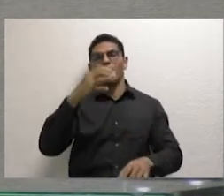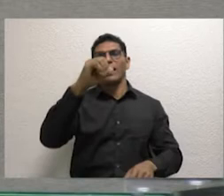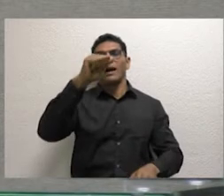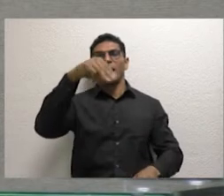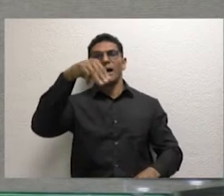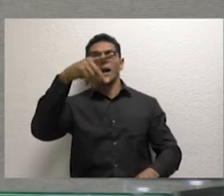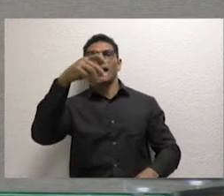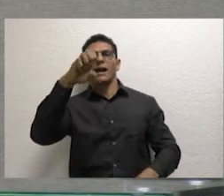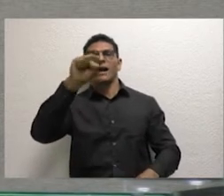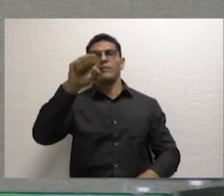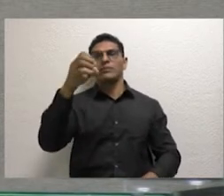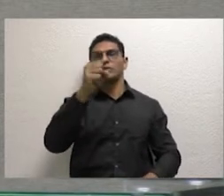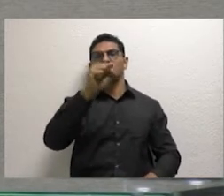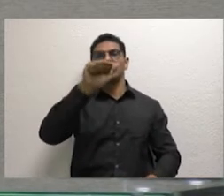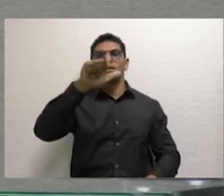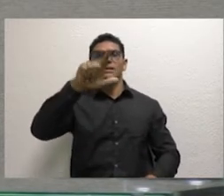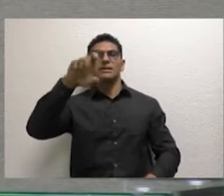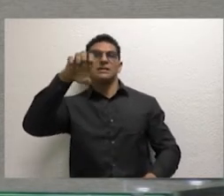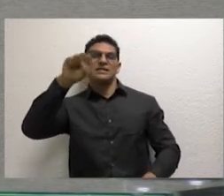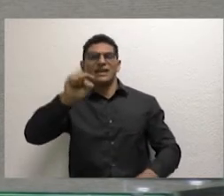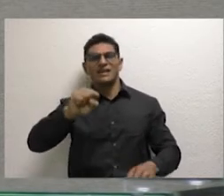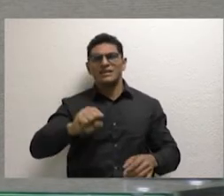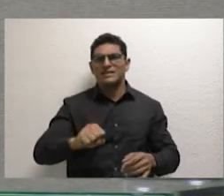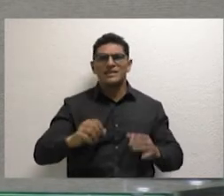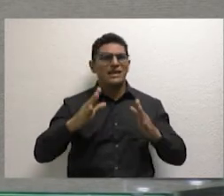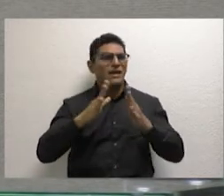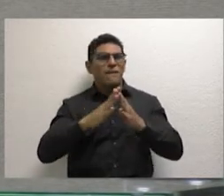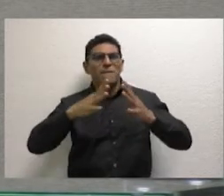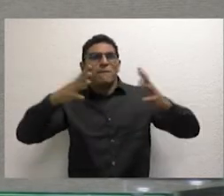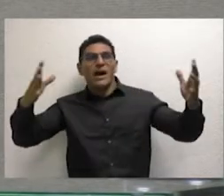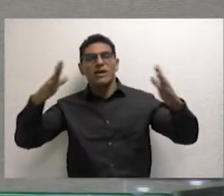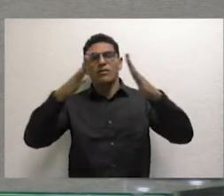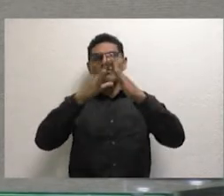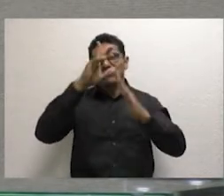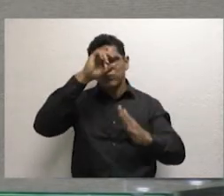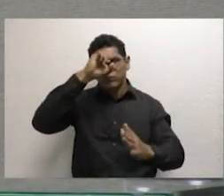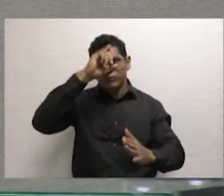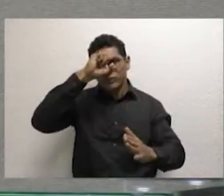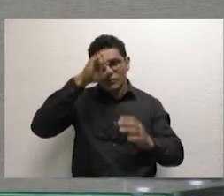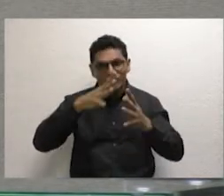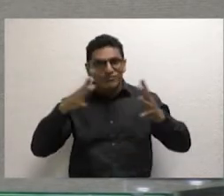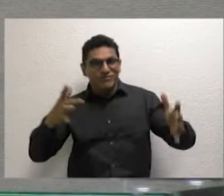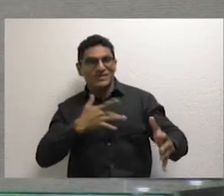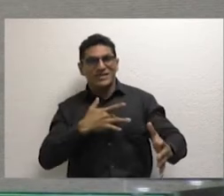É o maior complexo de saúde do Norte do Brasil,